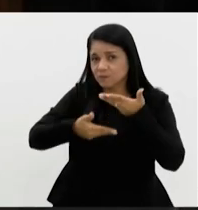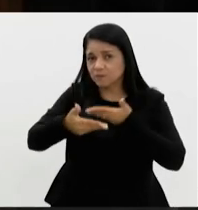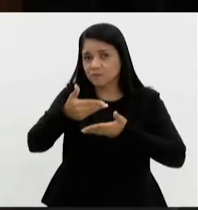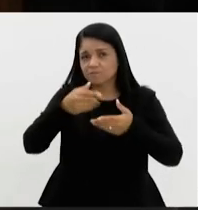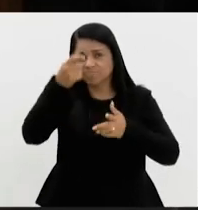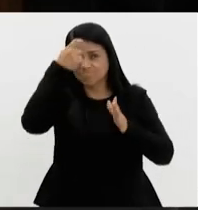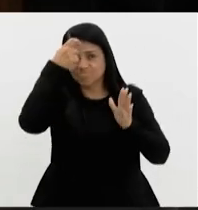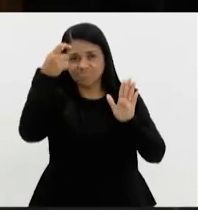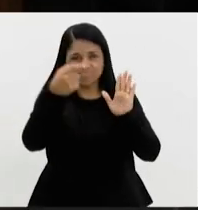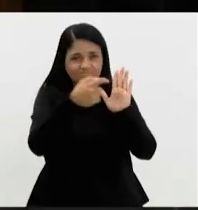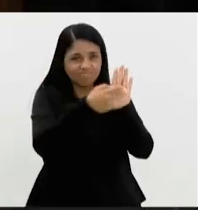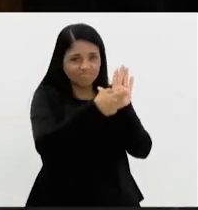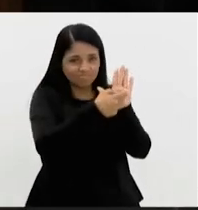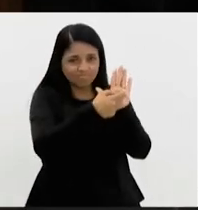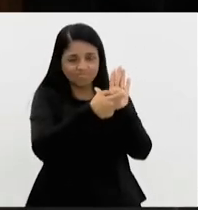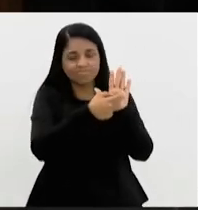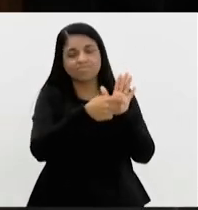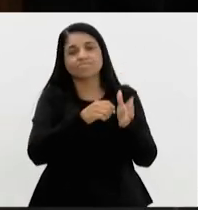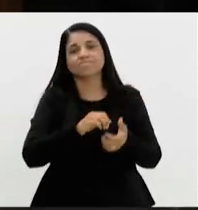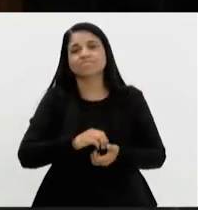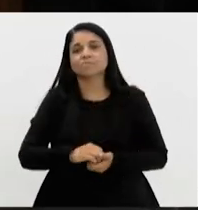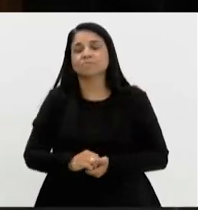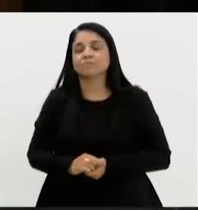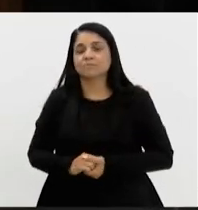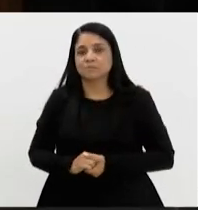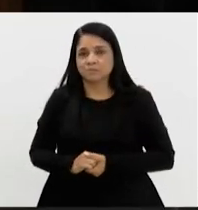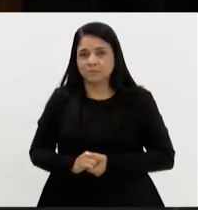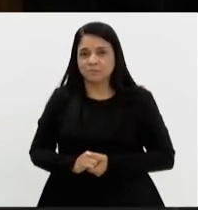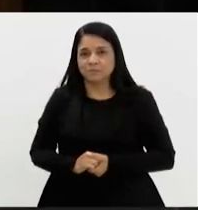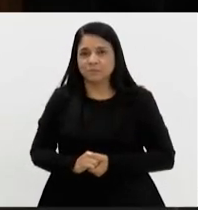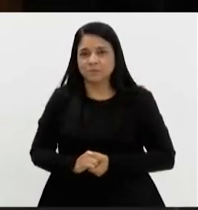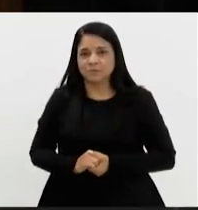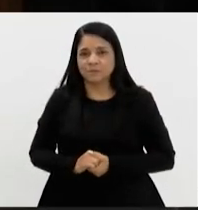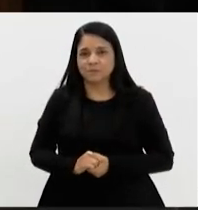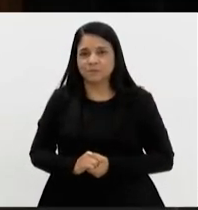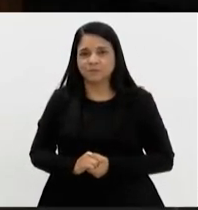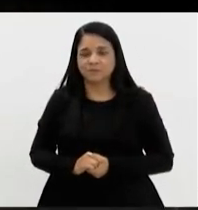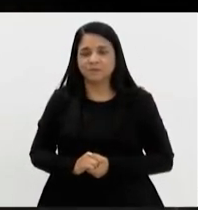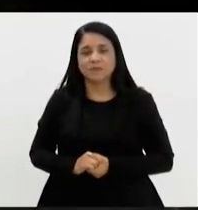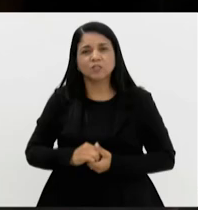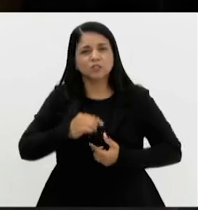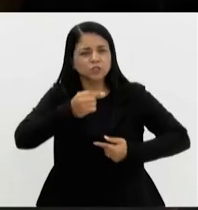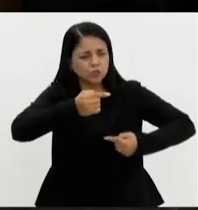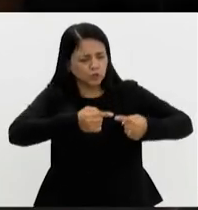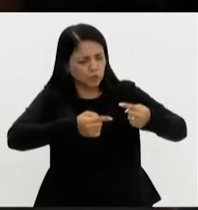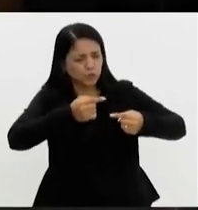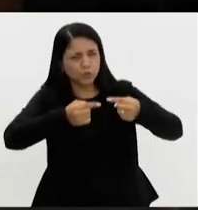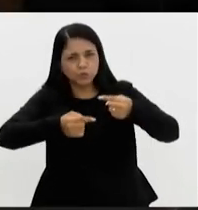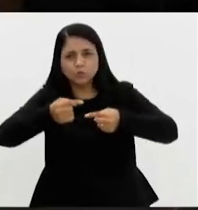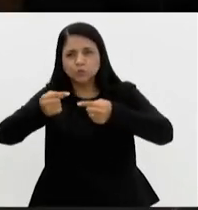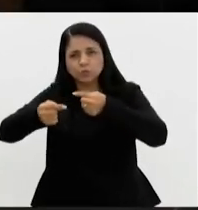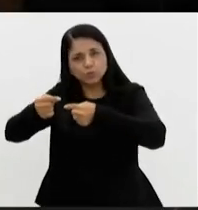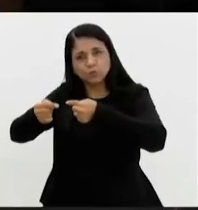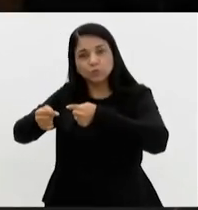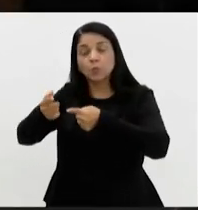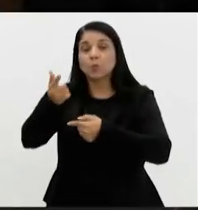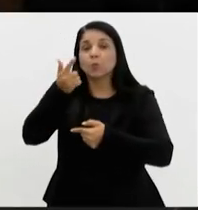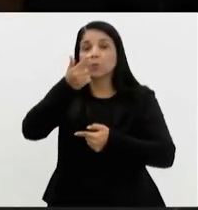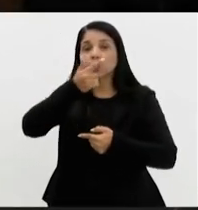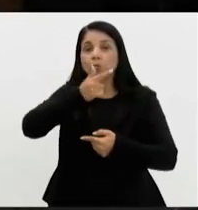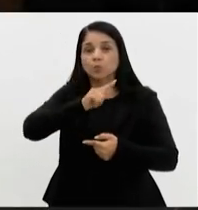inteligência artificial no bloco e depois de de muita discussão eh eles